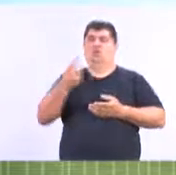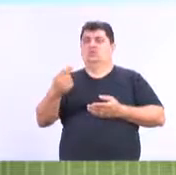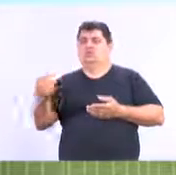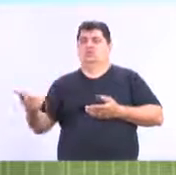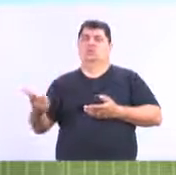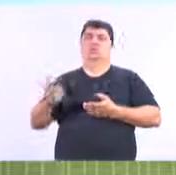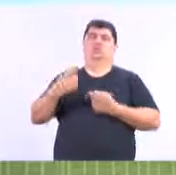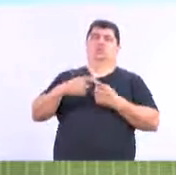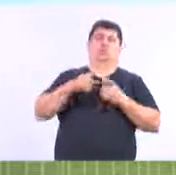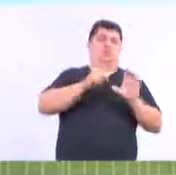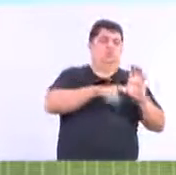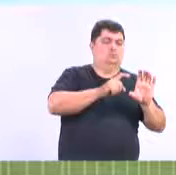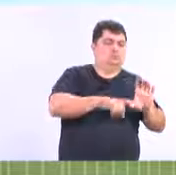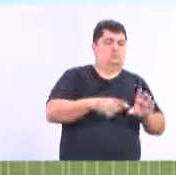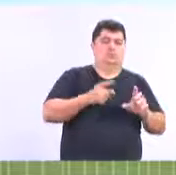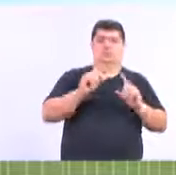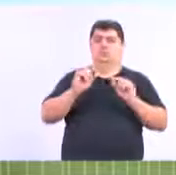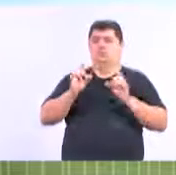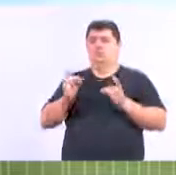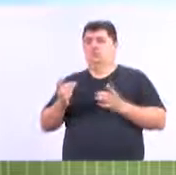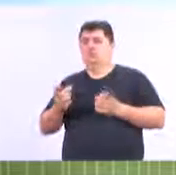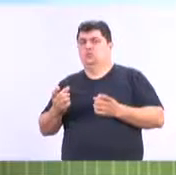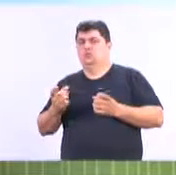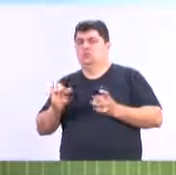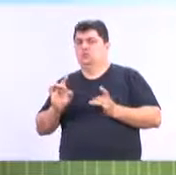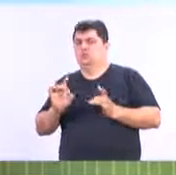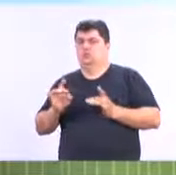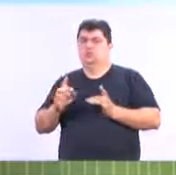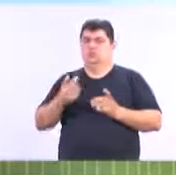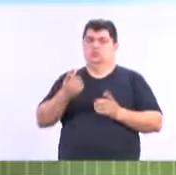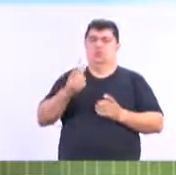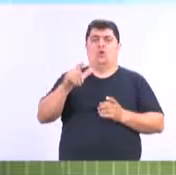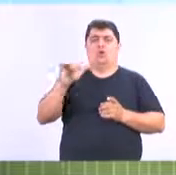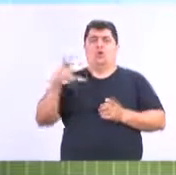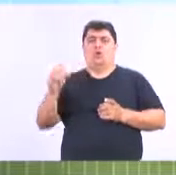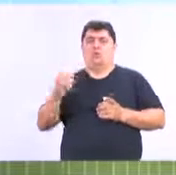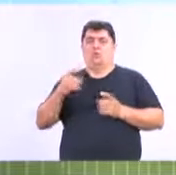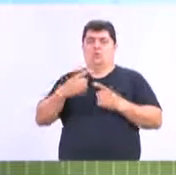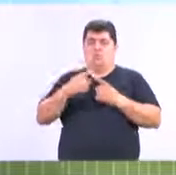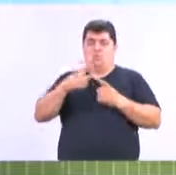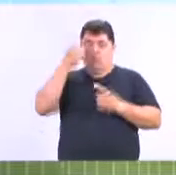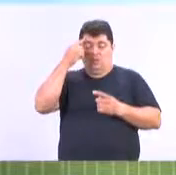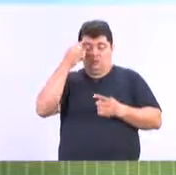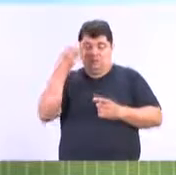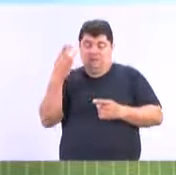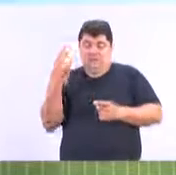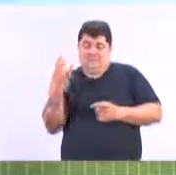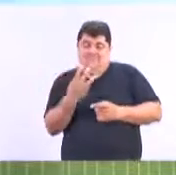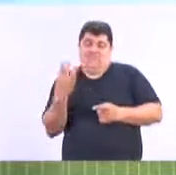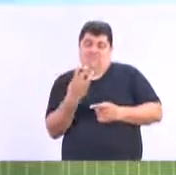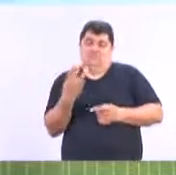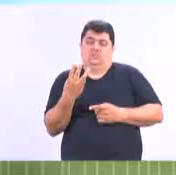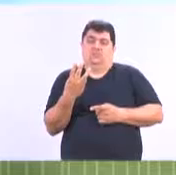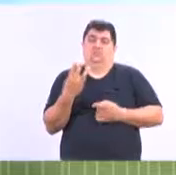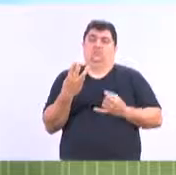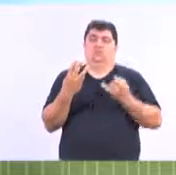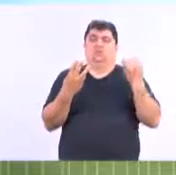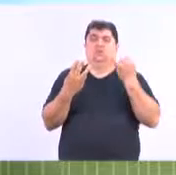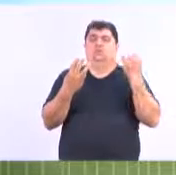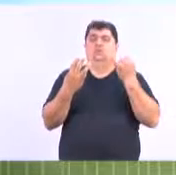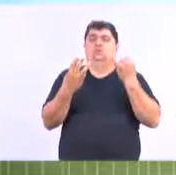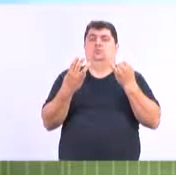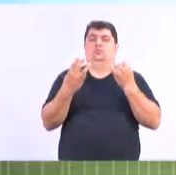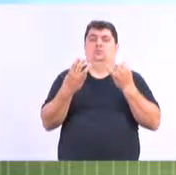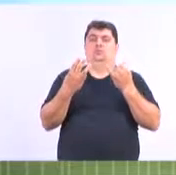só em endividamento, não pense só em lucratividade. Pense em integrar esses três num grande sistema de informação